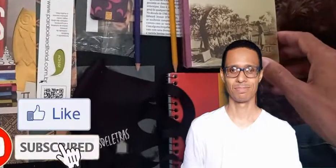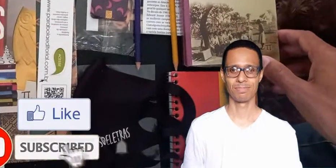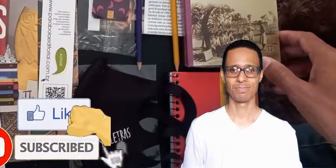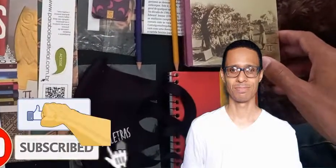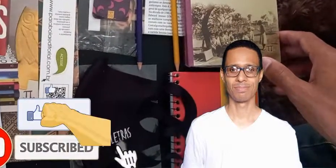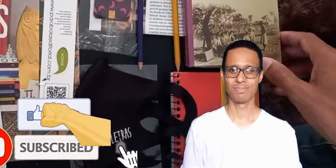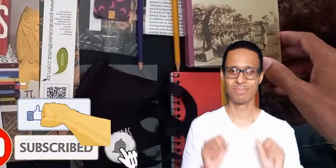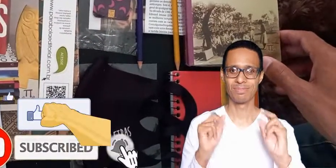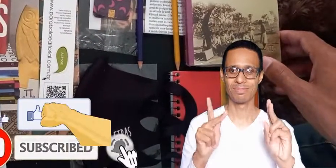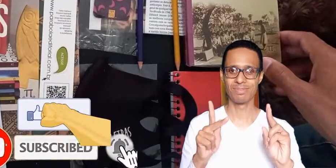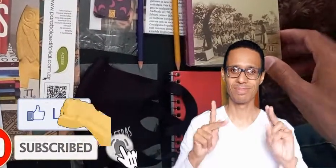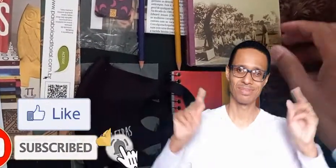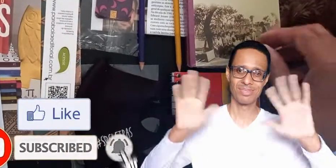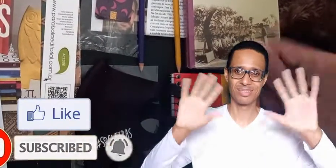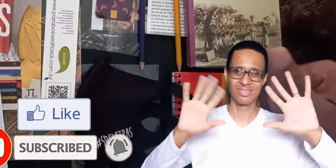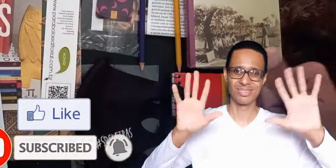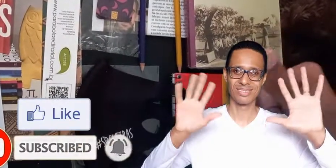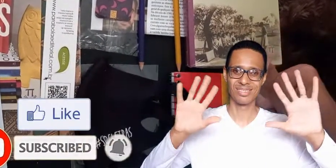Ok?